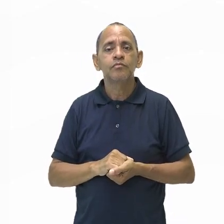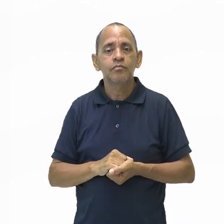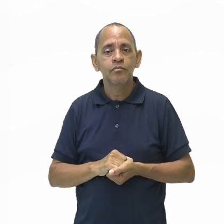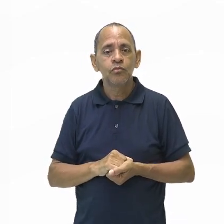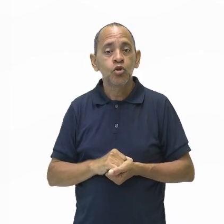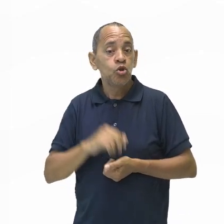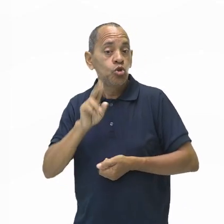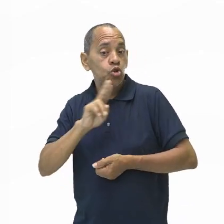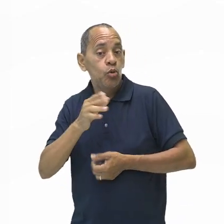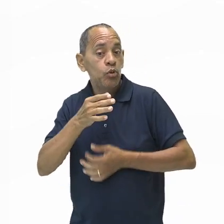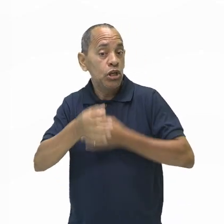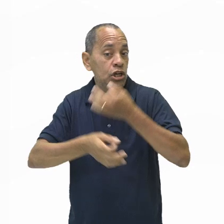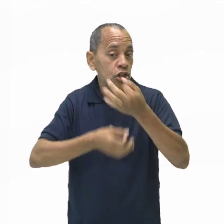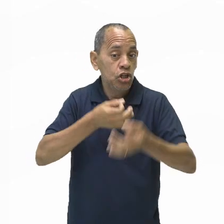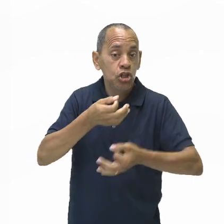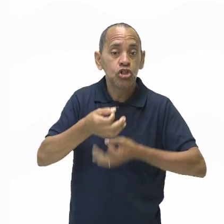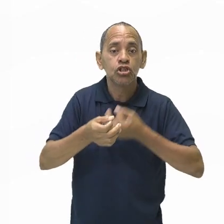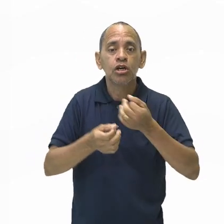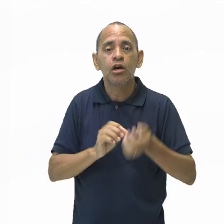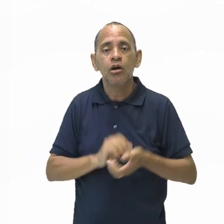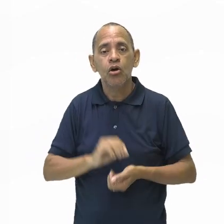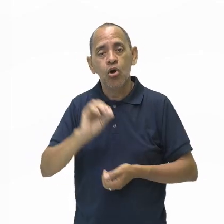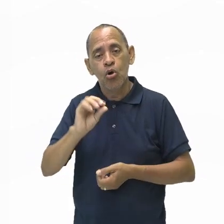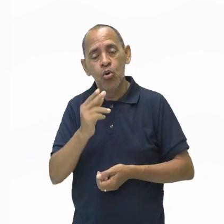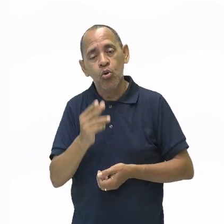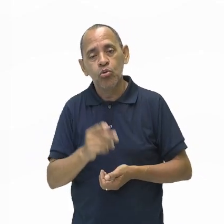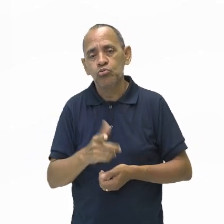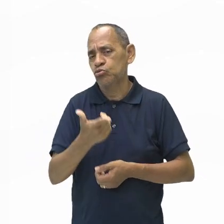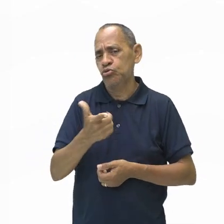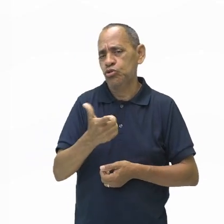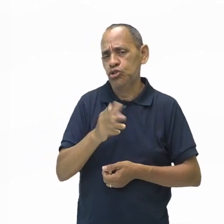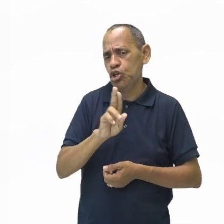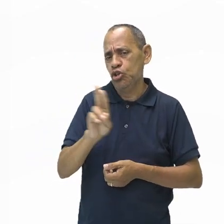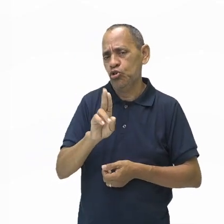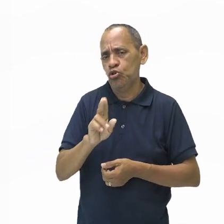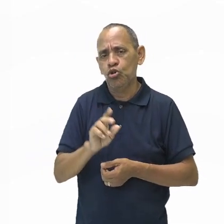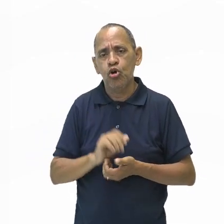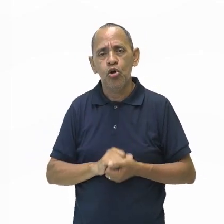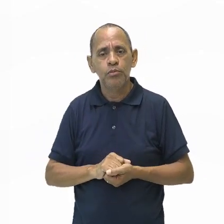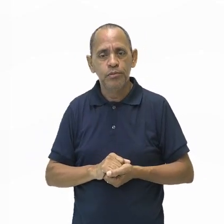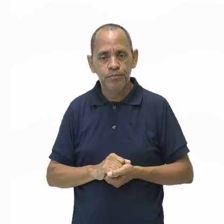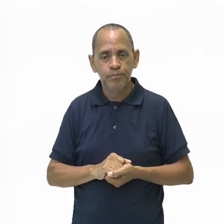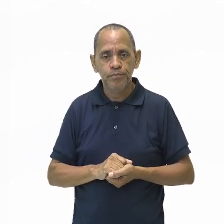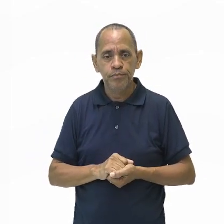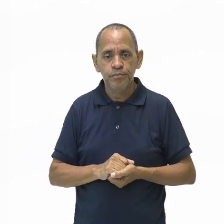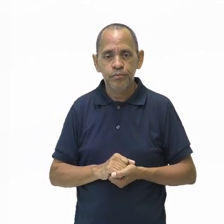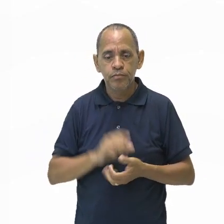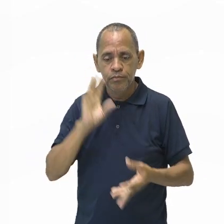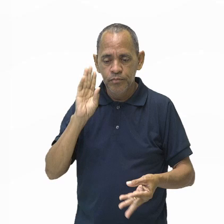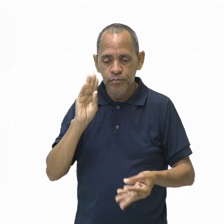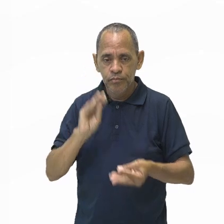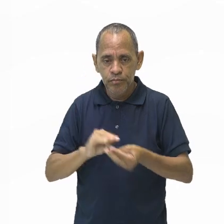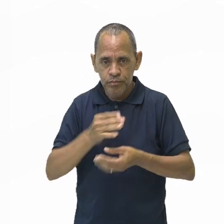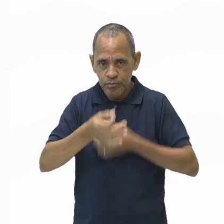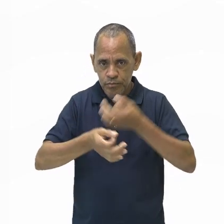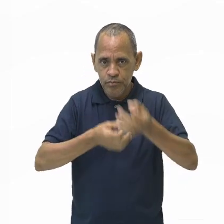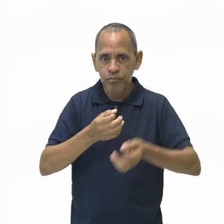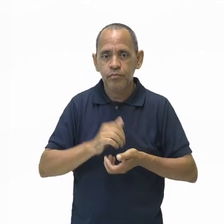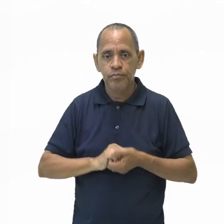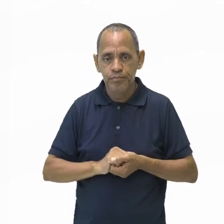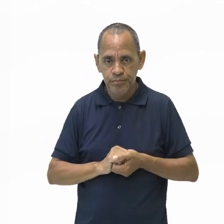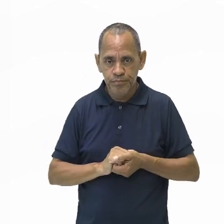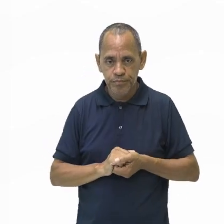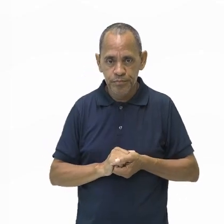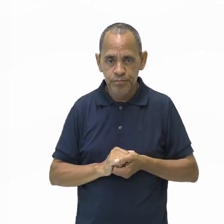crítica ou não recebe nome nenhum, tá bom? Então pode ser, vamos lá ver uma resenha crítica ou simplesmente resenha, tá?